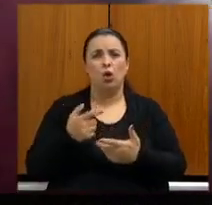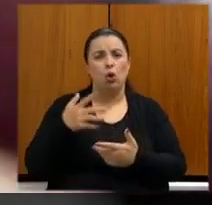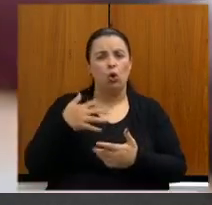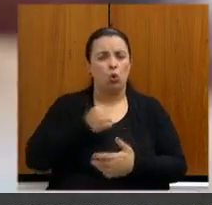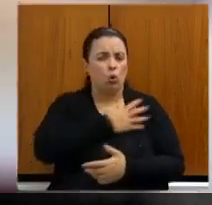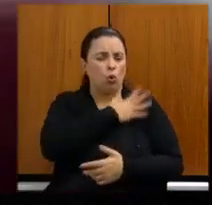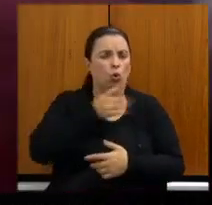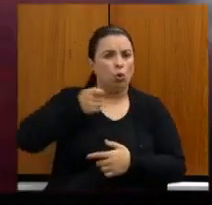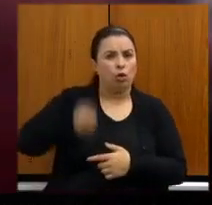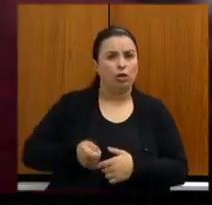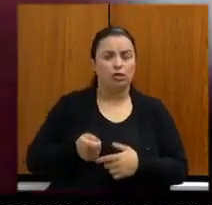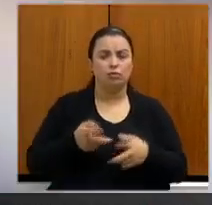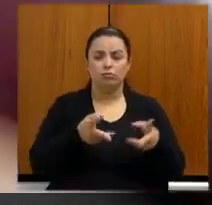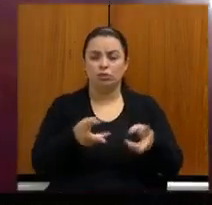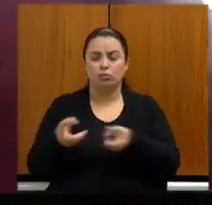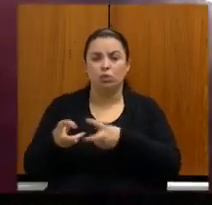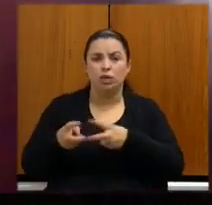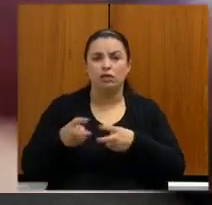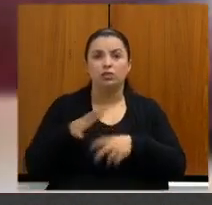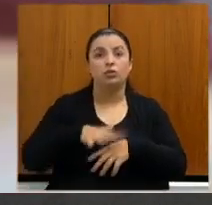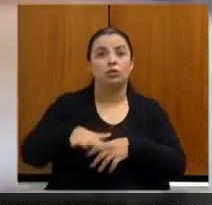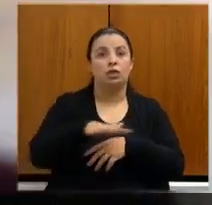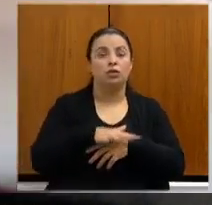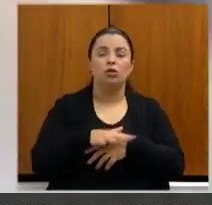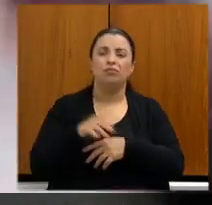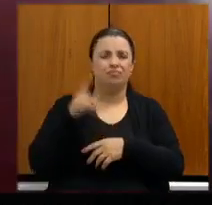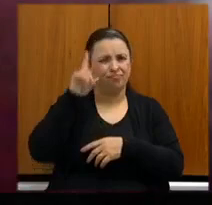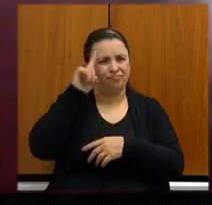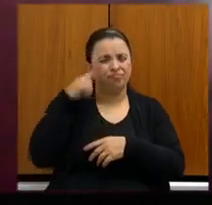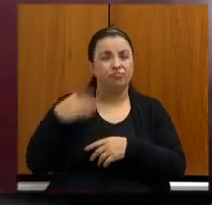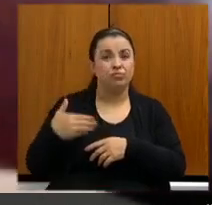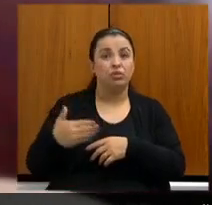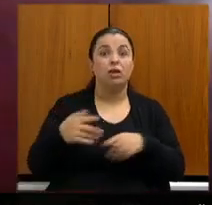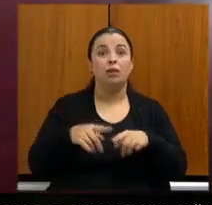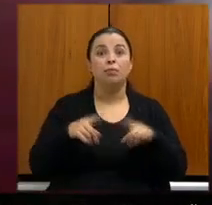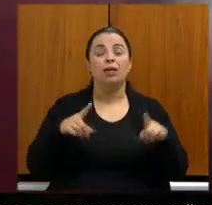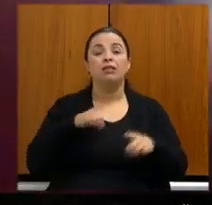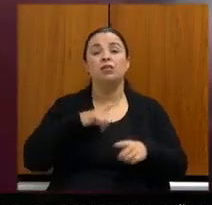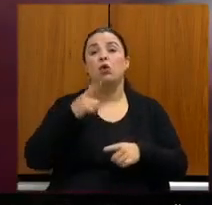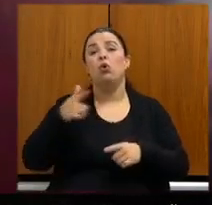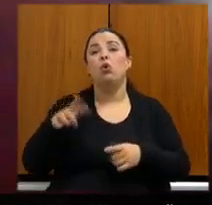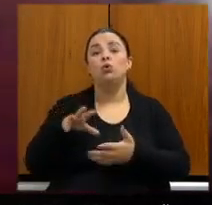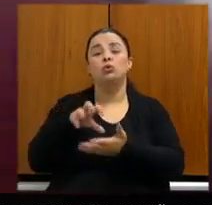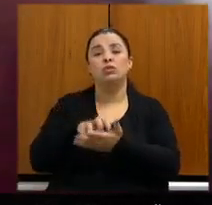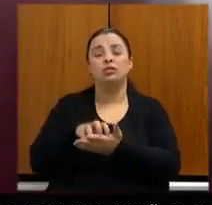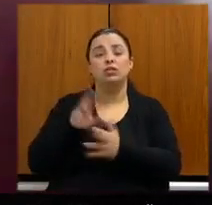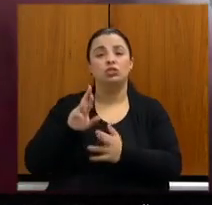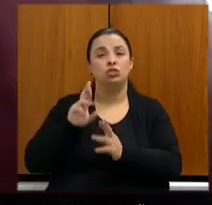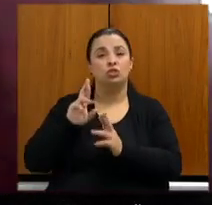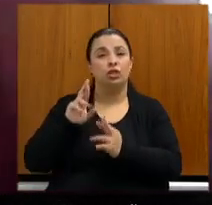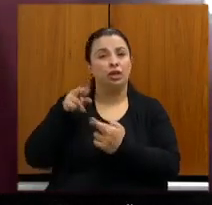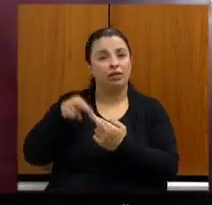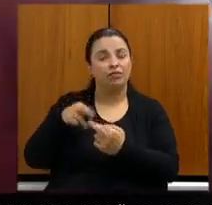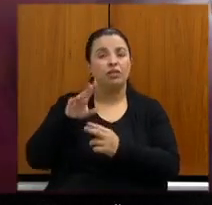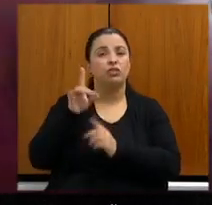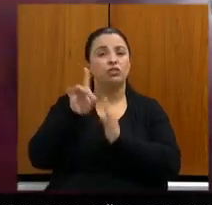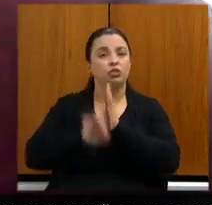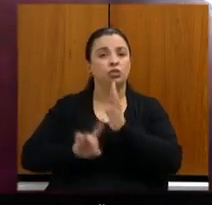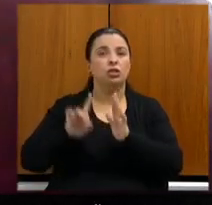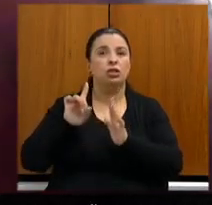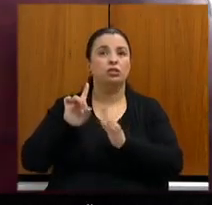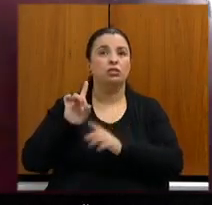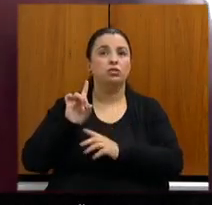como algo cotidiano mas também existem outros centros de referência em Direitos Humanos de Minas Gerais né